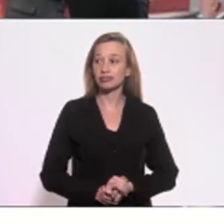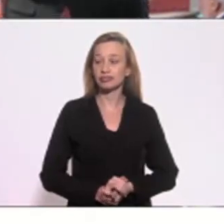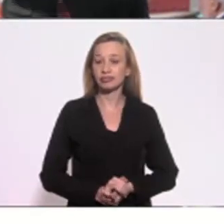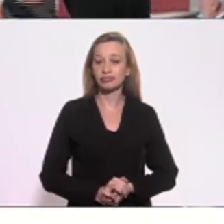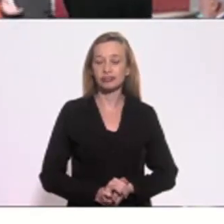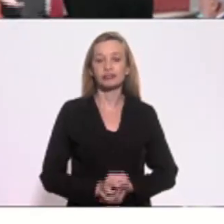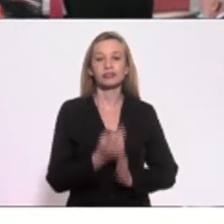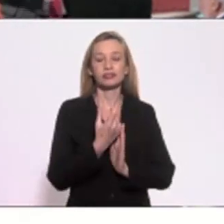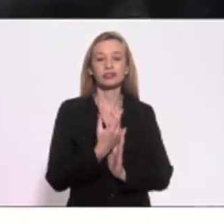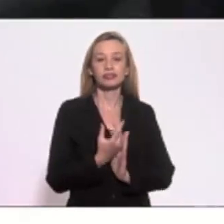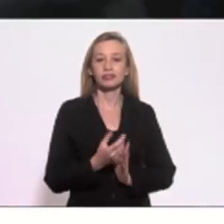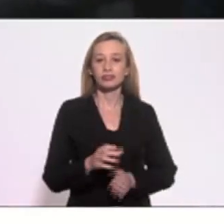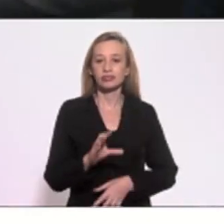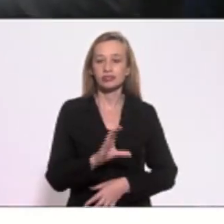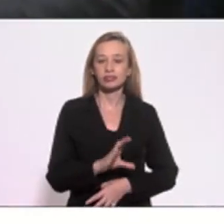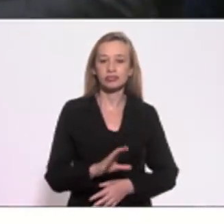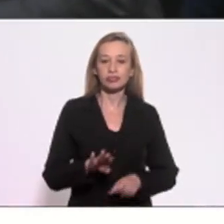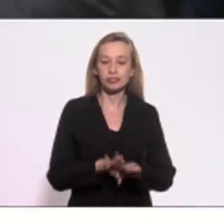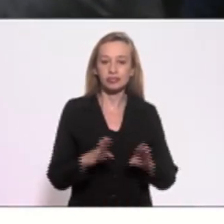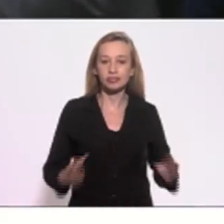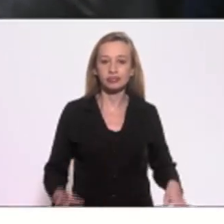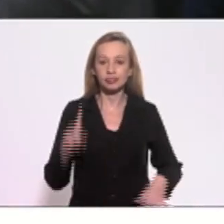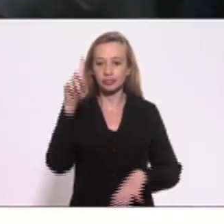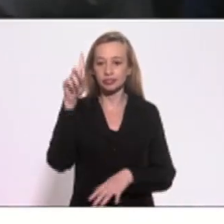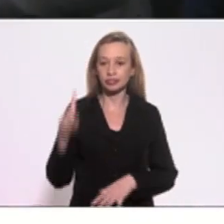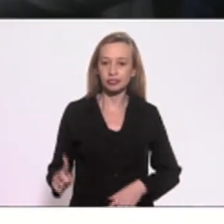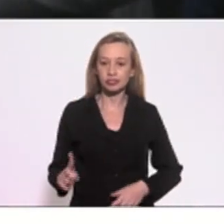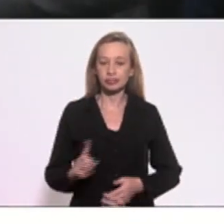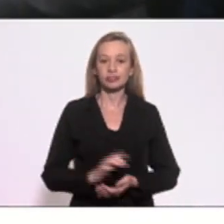Pela comissão, pela mesa diretora,